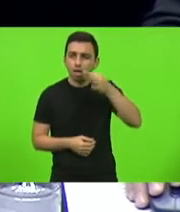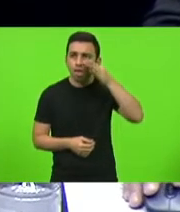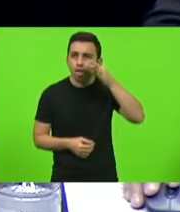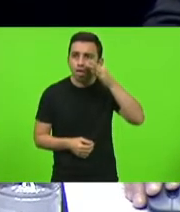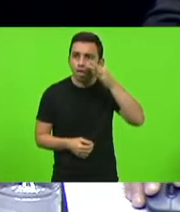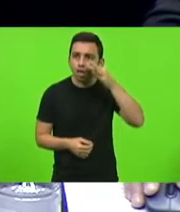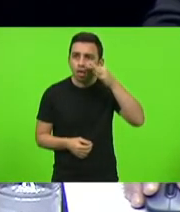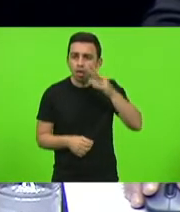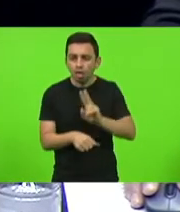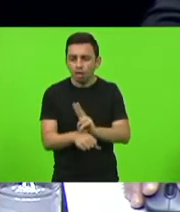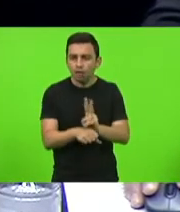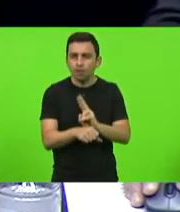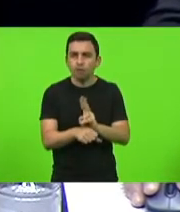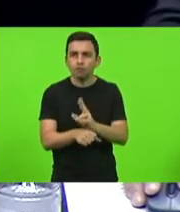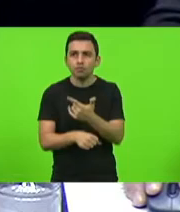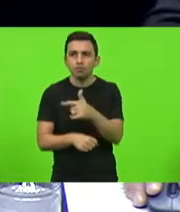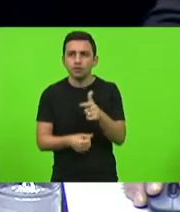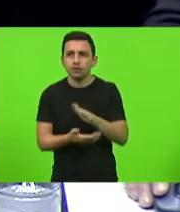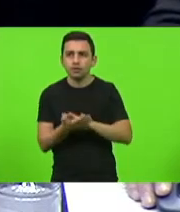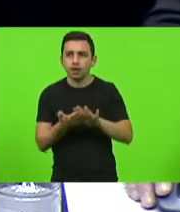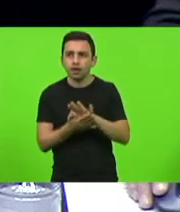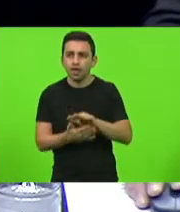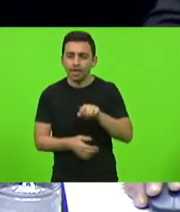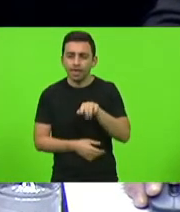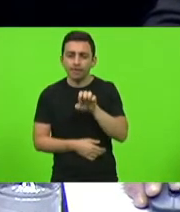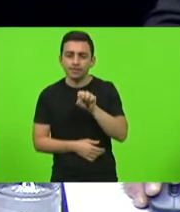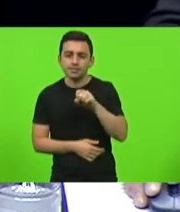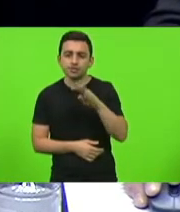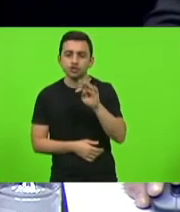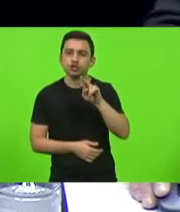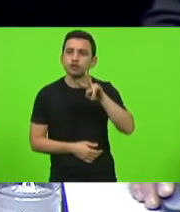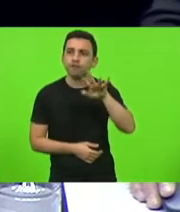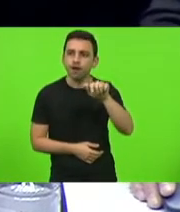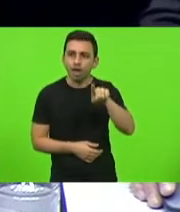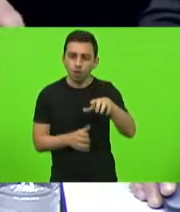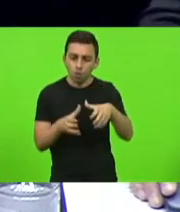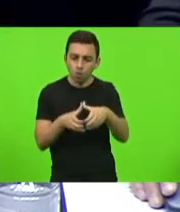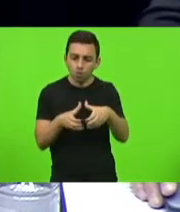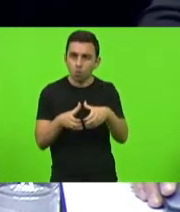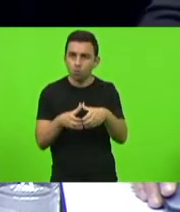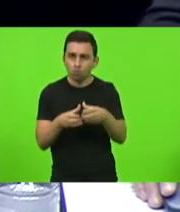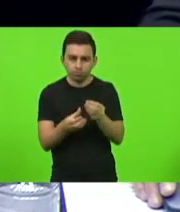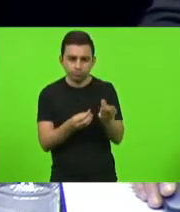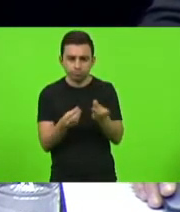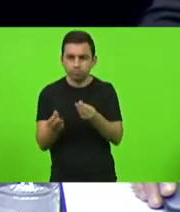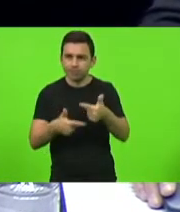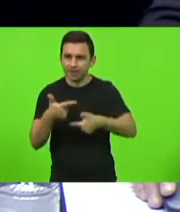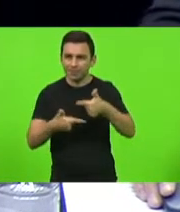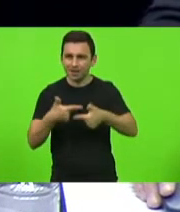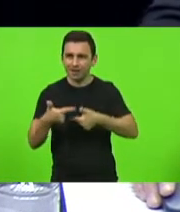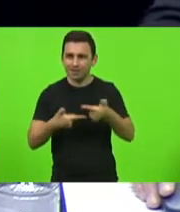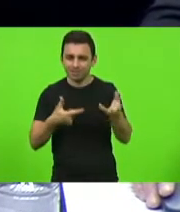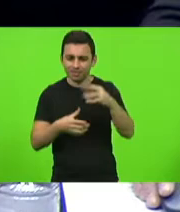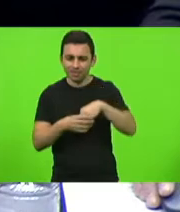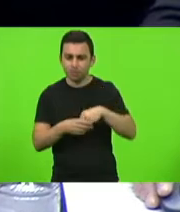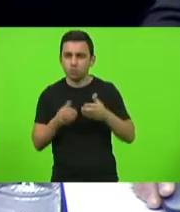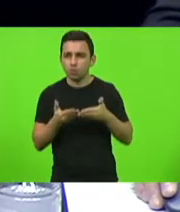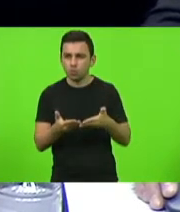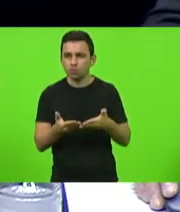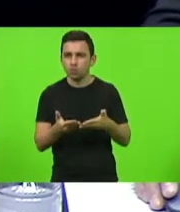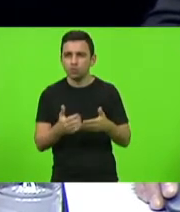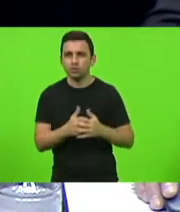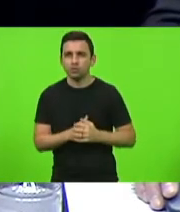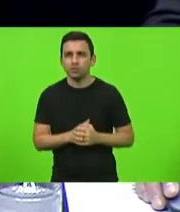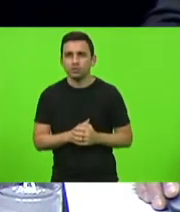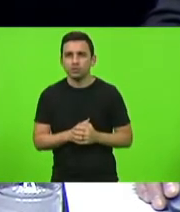sem acompanhamento do que a gente chama da estiva, que é o grupo que comanda a distribuição de mão de obra nos portos.